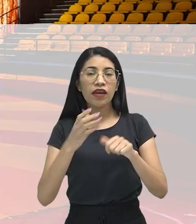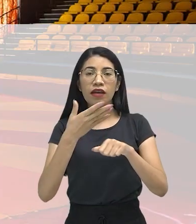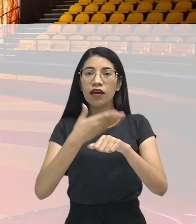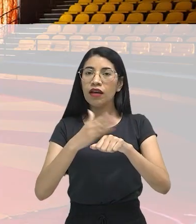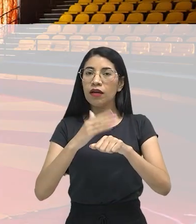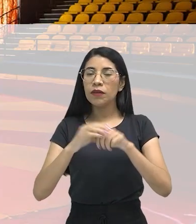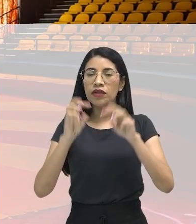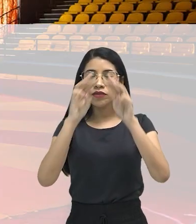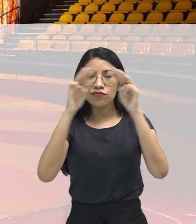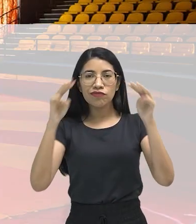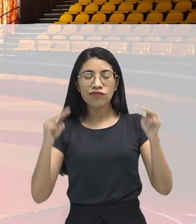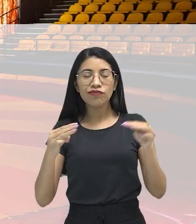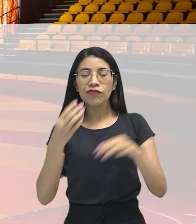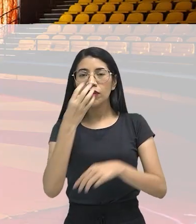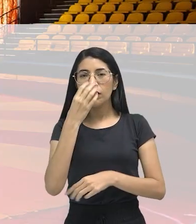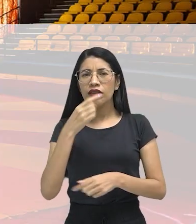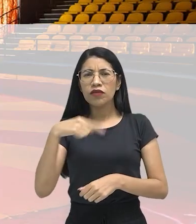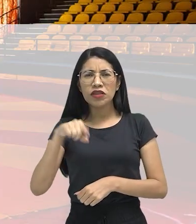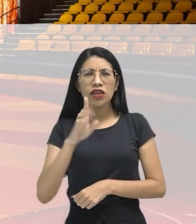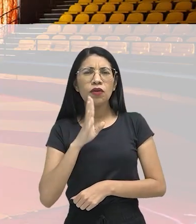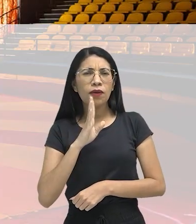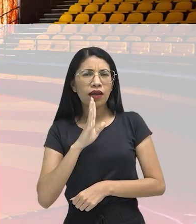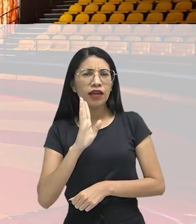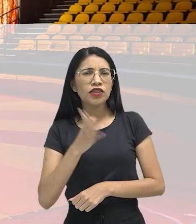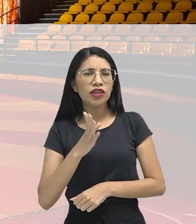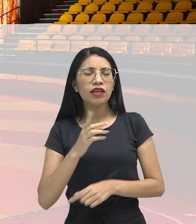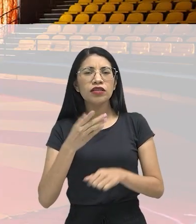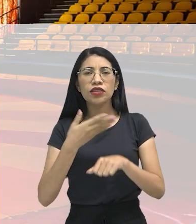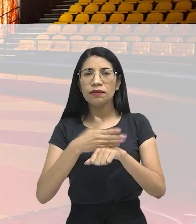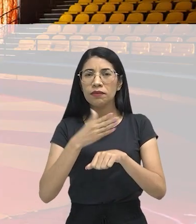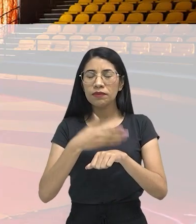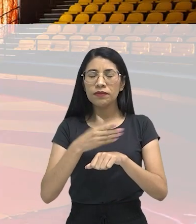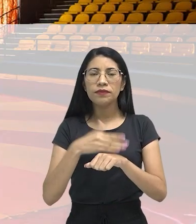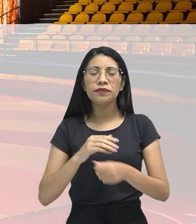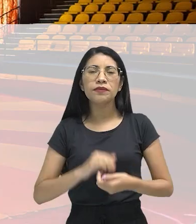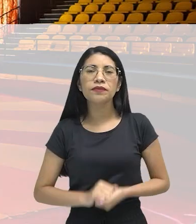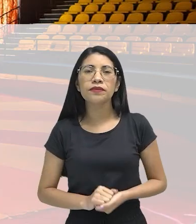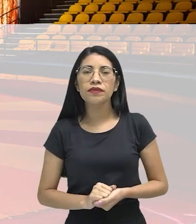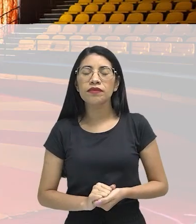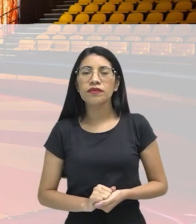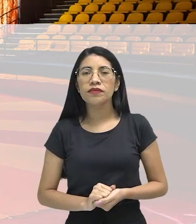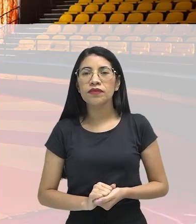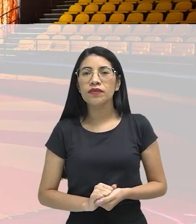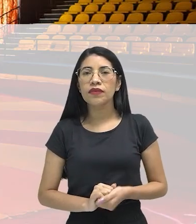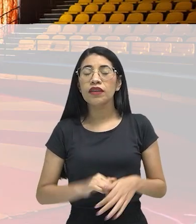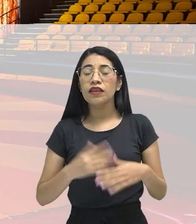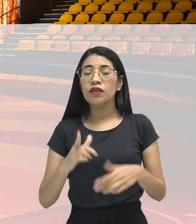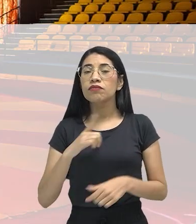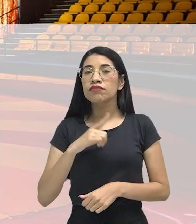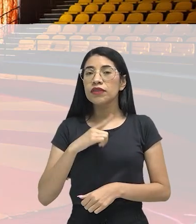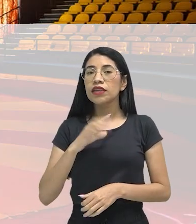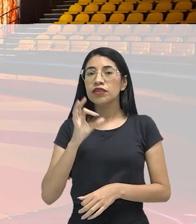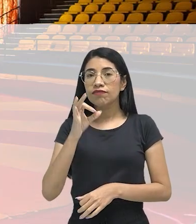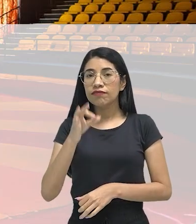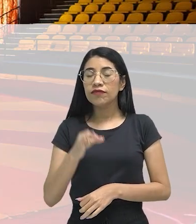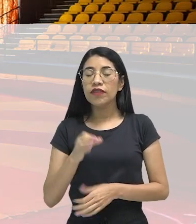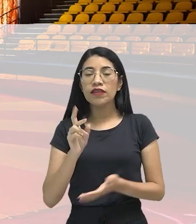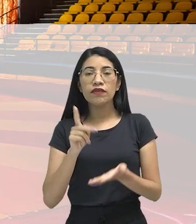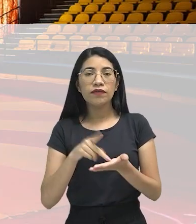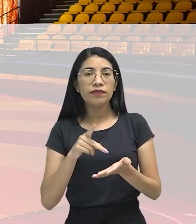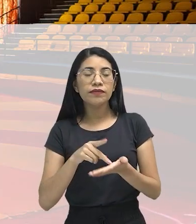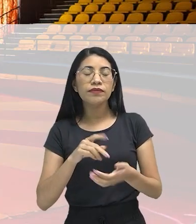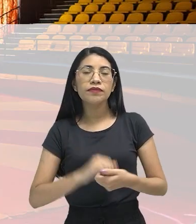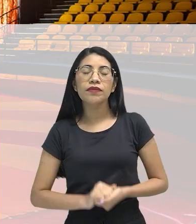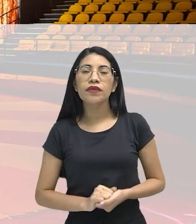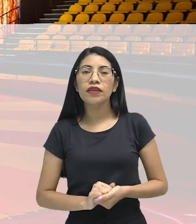ginástica circense. Vocês já ouviram falar desse tipo de ginástica? Meus amigos, ele existe